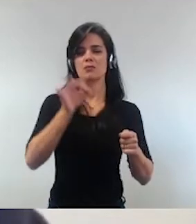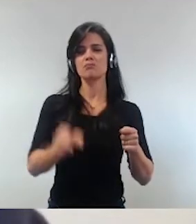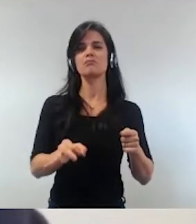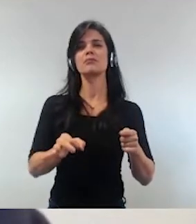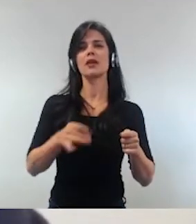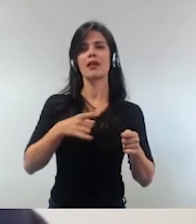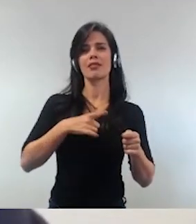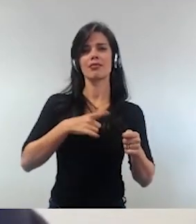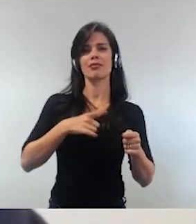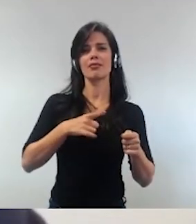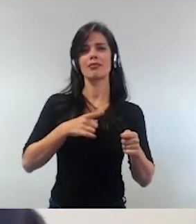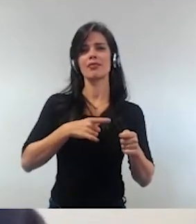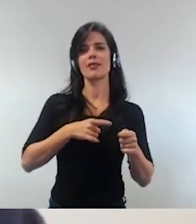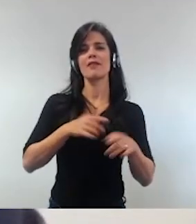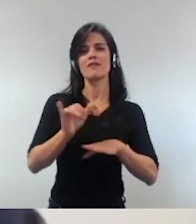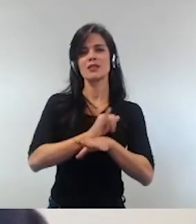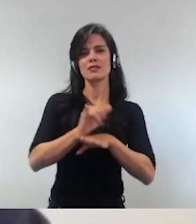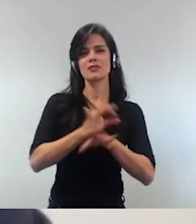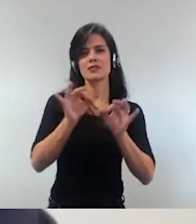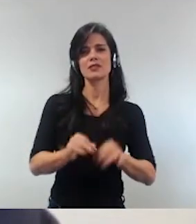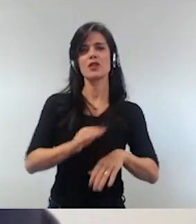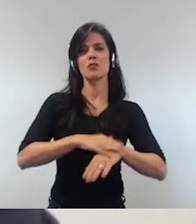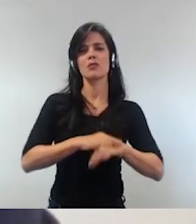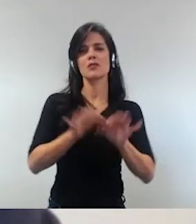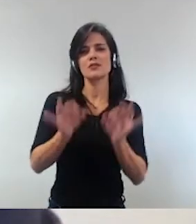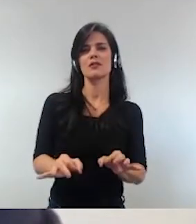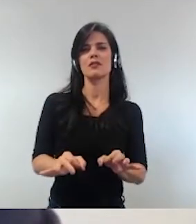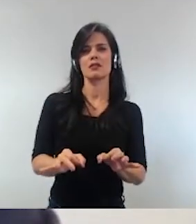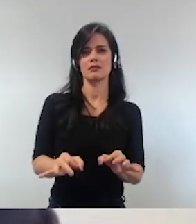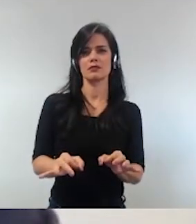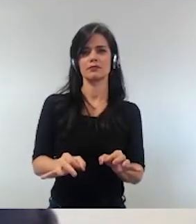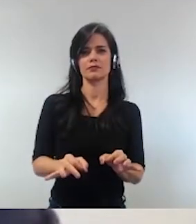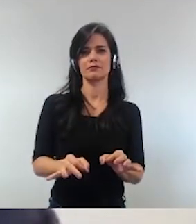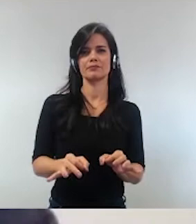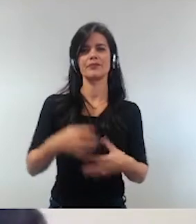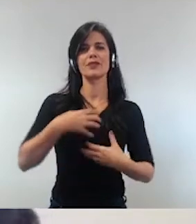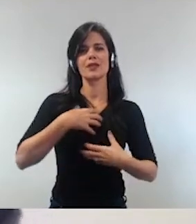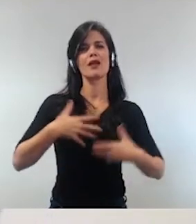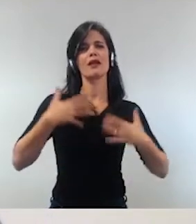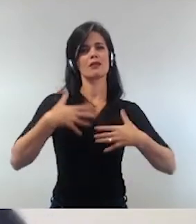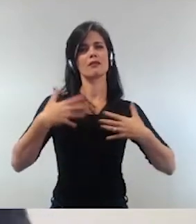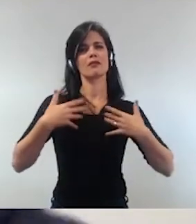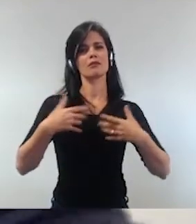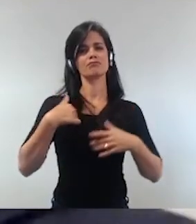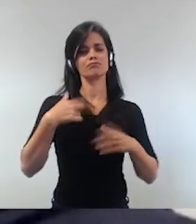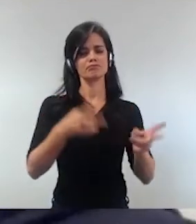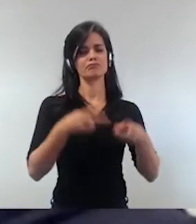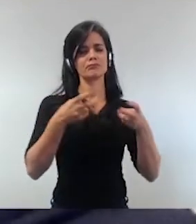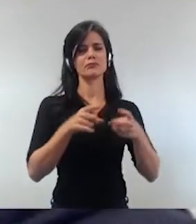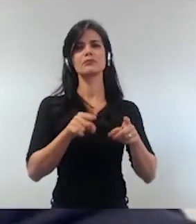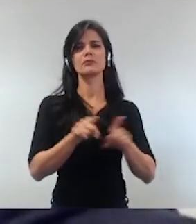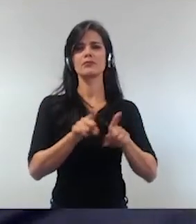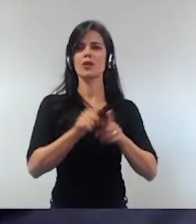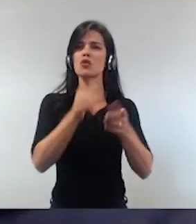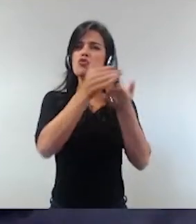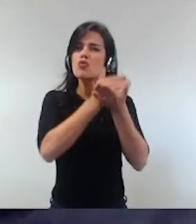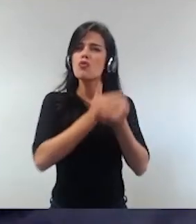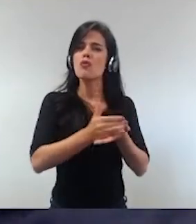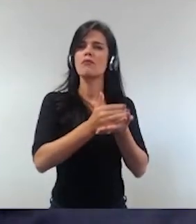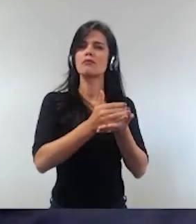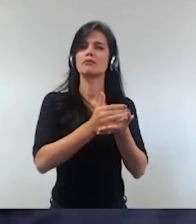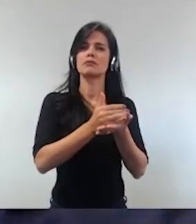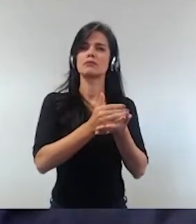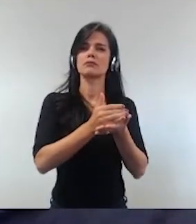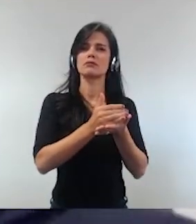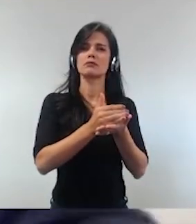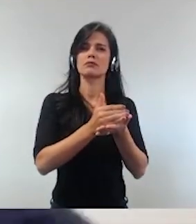medidas acertadas no momento adequado. E foi com grande alegria que eu me deparei logo no início